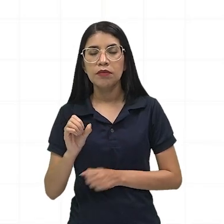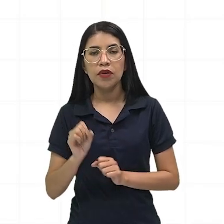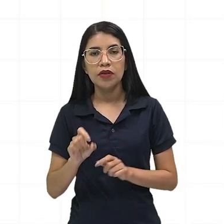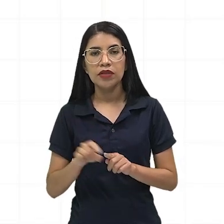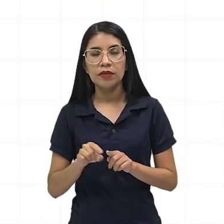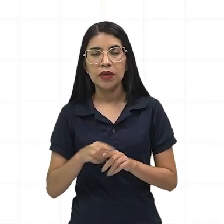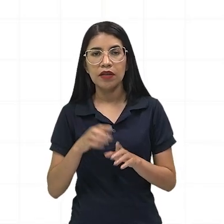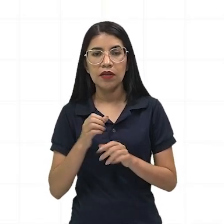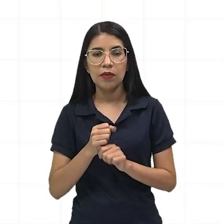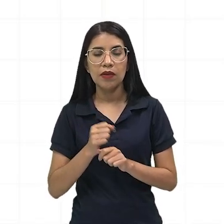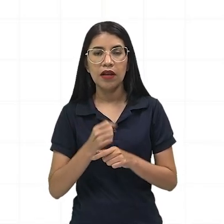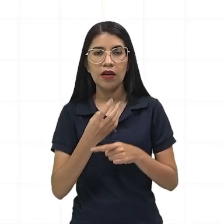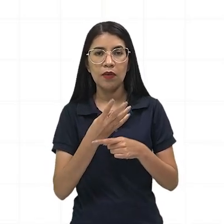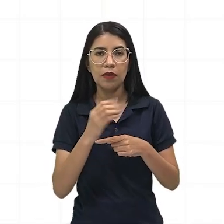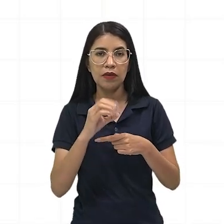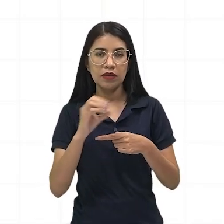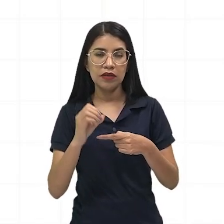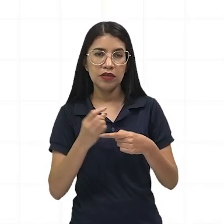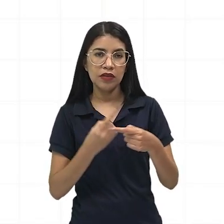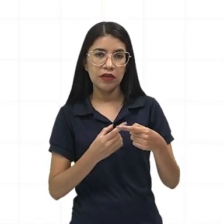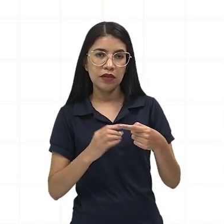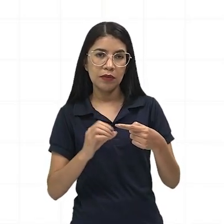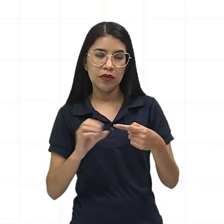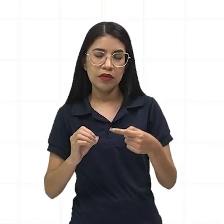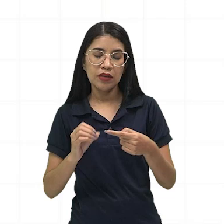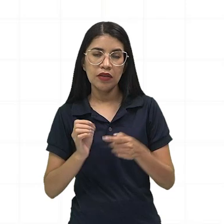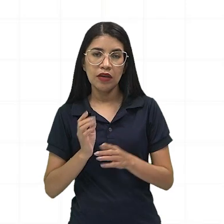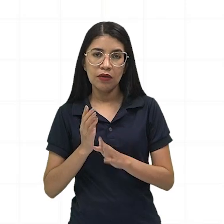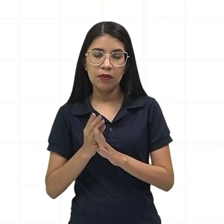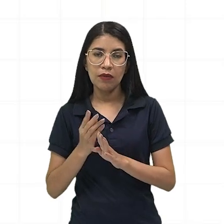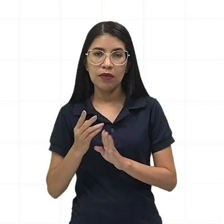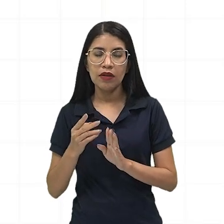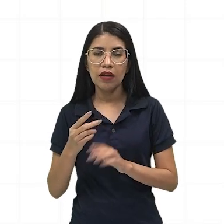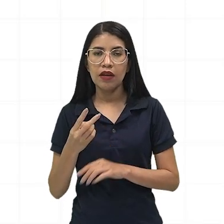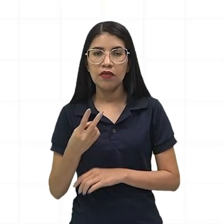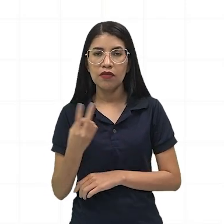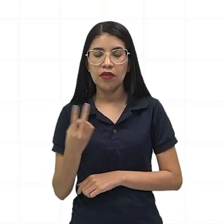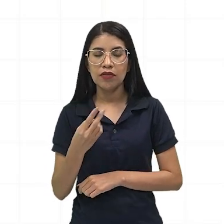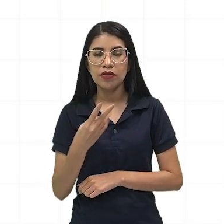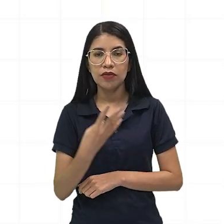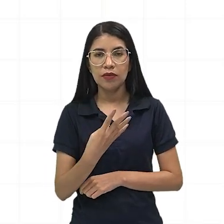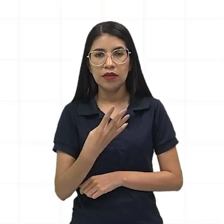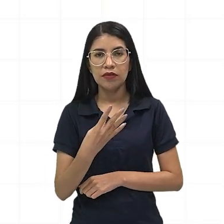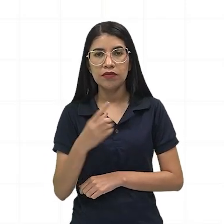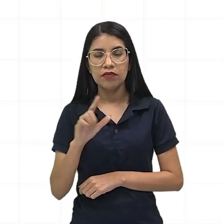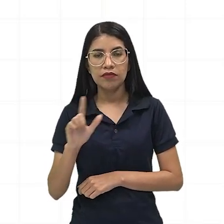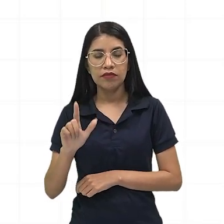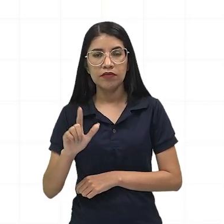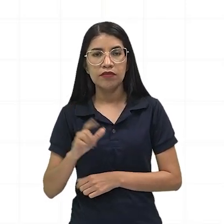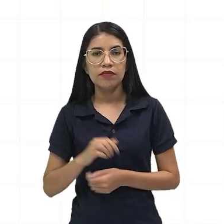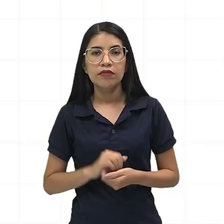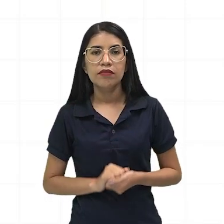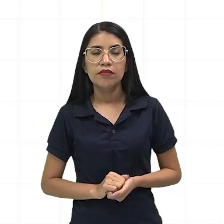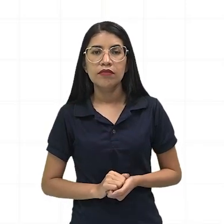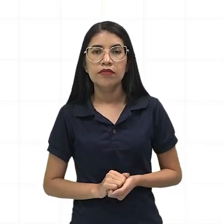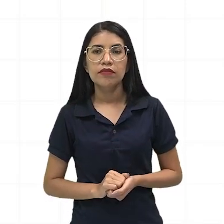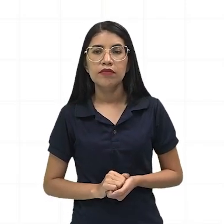pegaria 400, dividiria por 100 e chegaria no 4 litros. Muito bem.